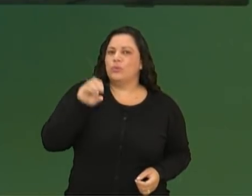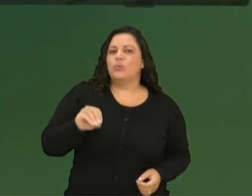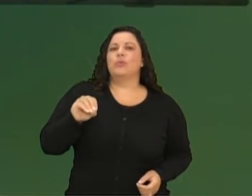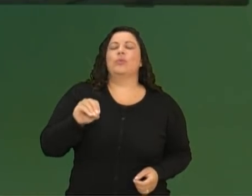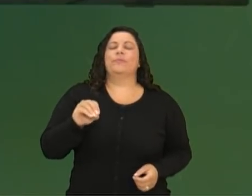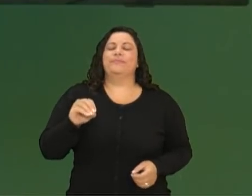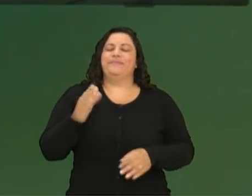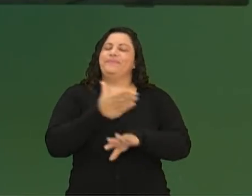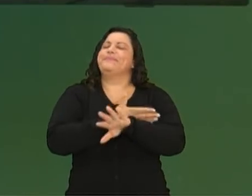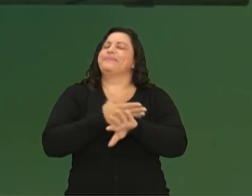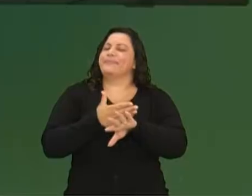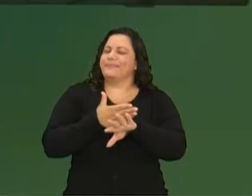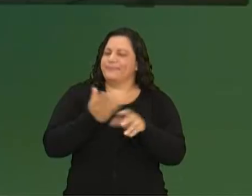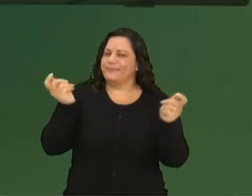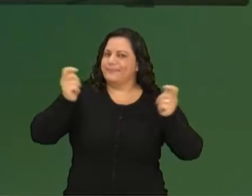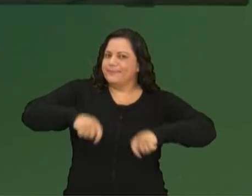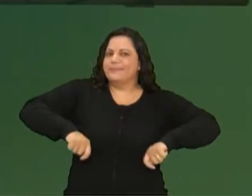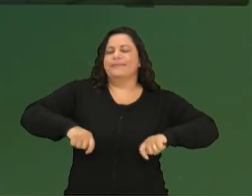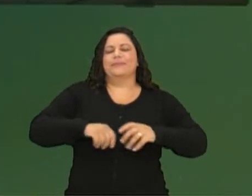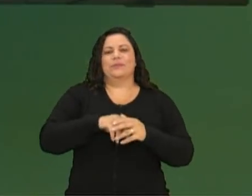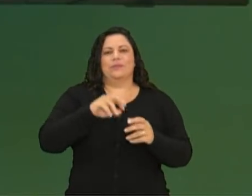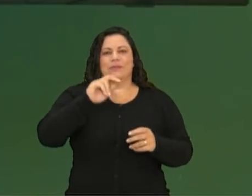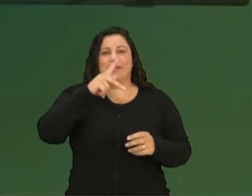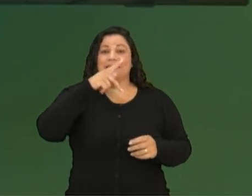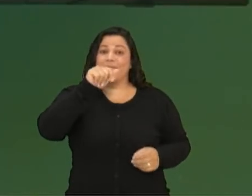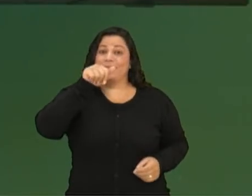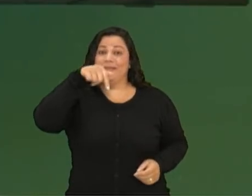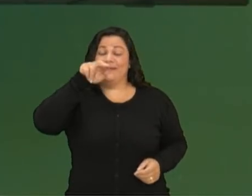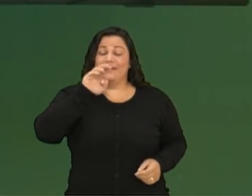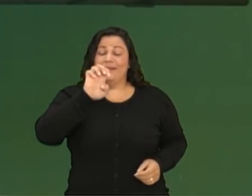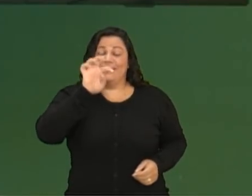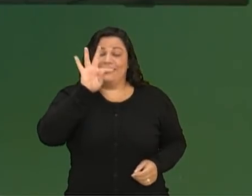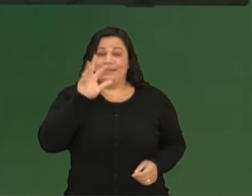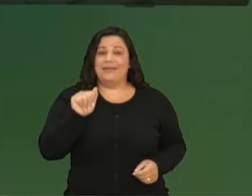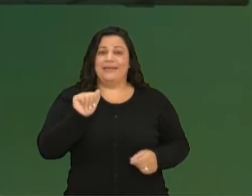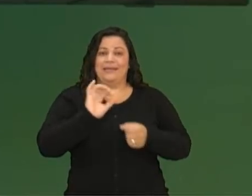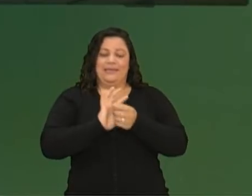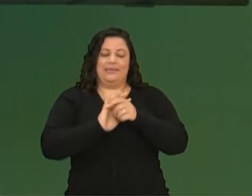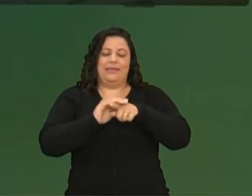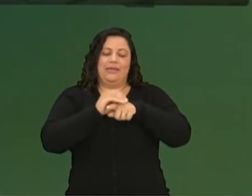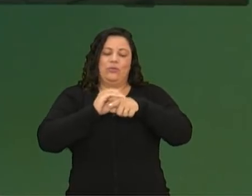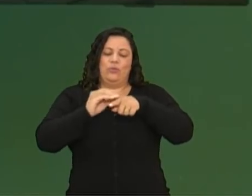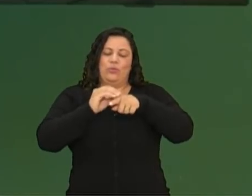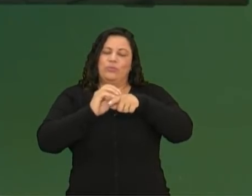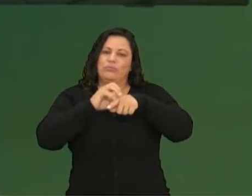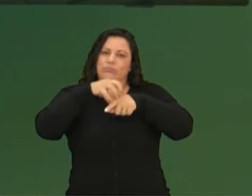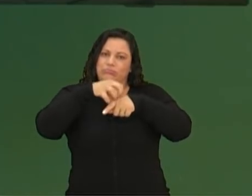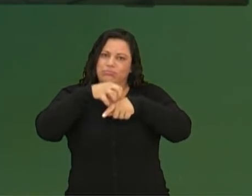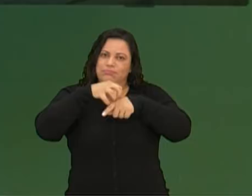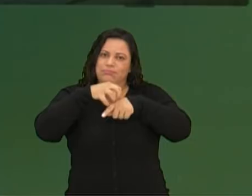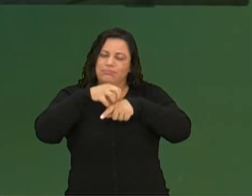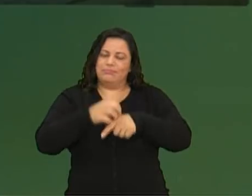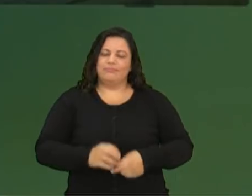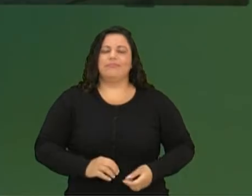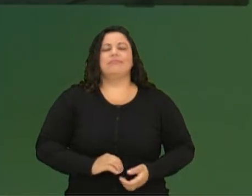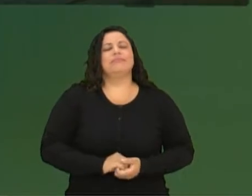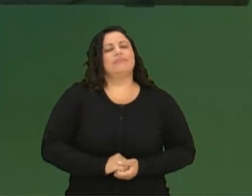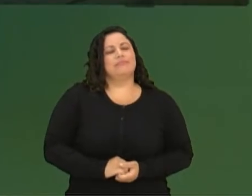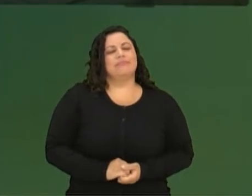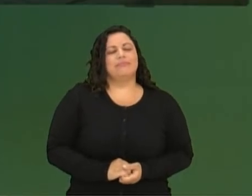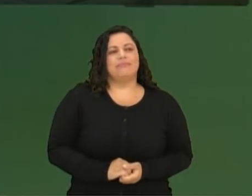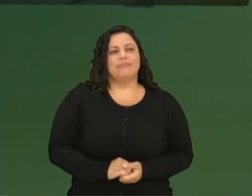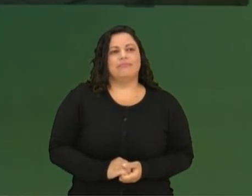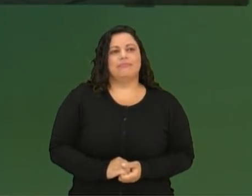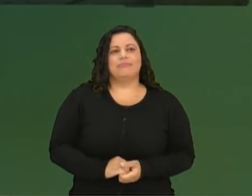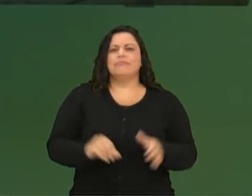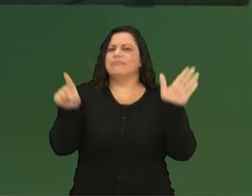atuam na coagulação sanguínea, tá? Então, arruma aí e vamos para a próxima. Mais uma questão